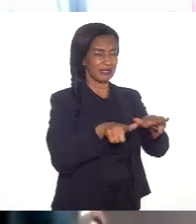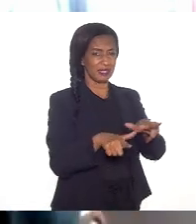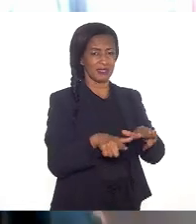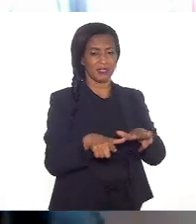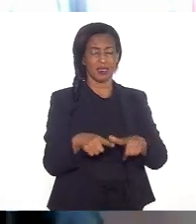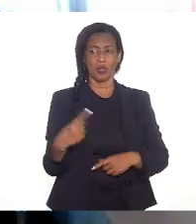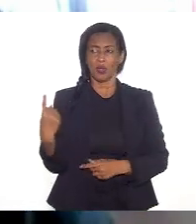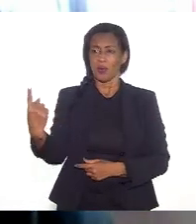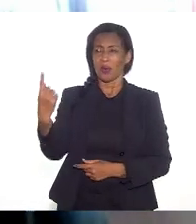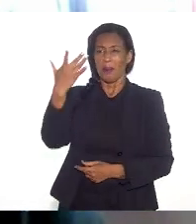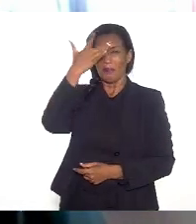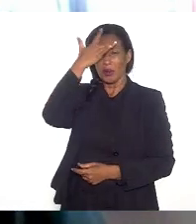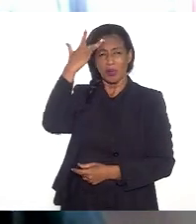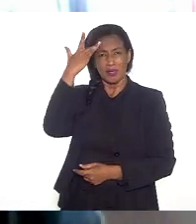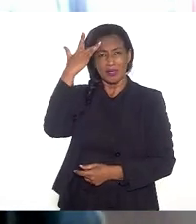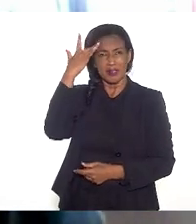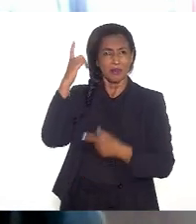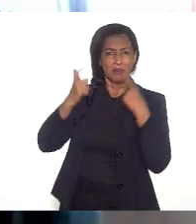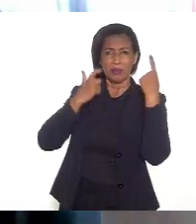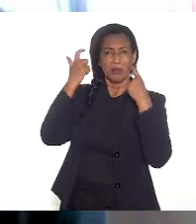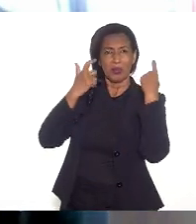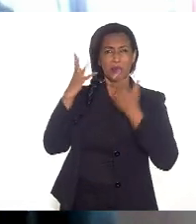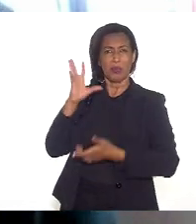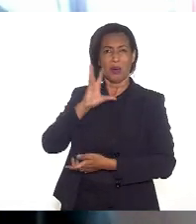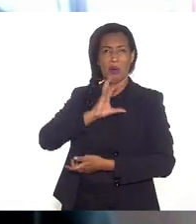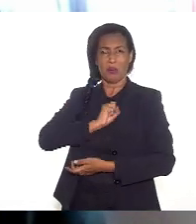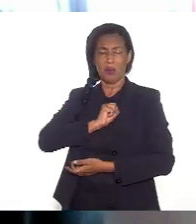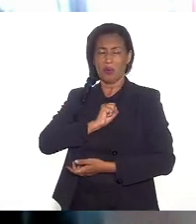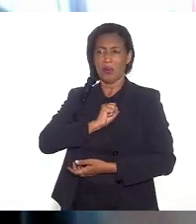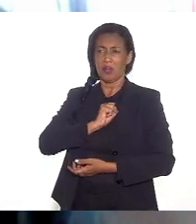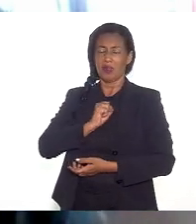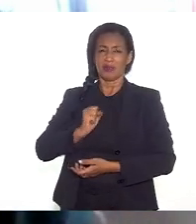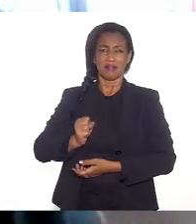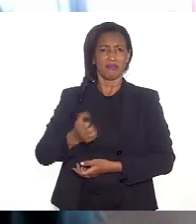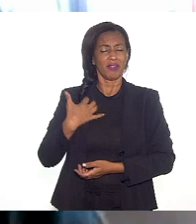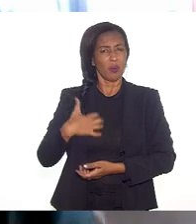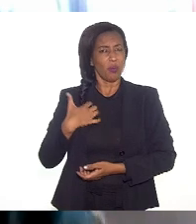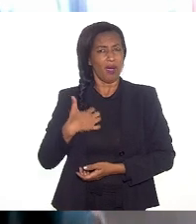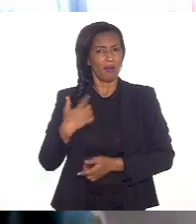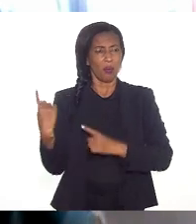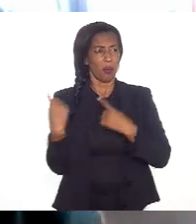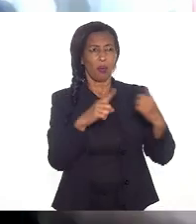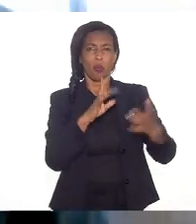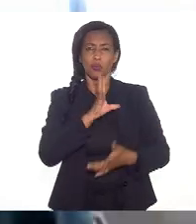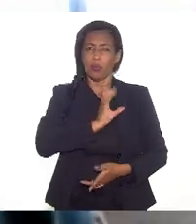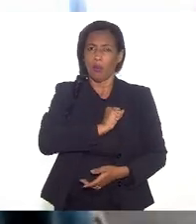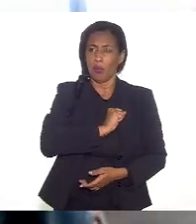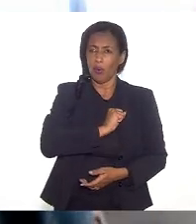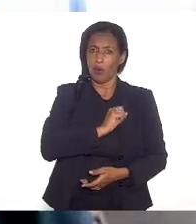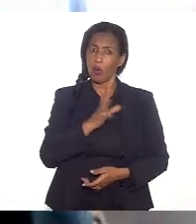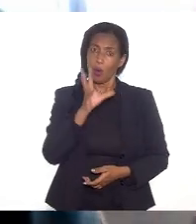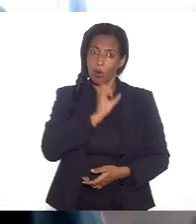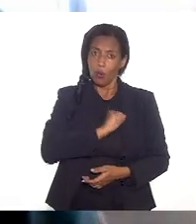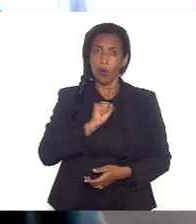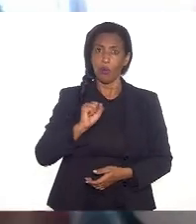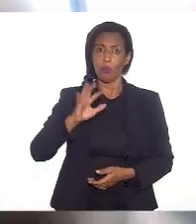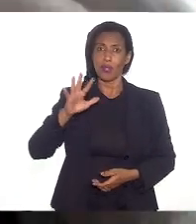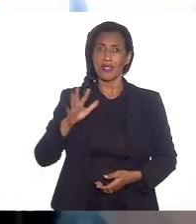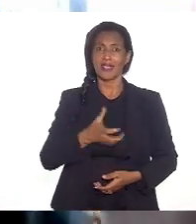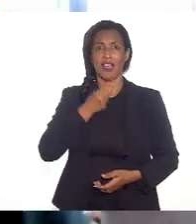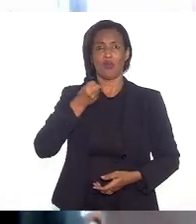se preocupar com amor, se revoltar contra o amor, o amor salva. O que